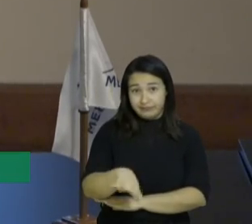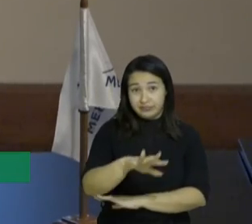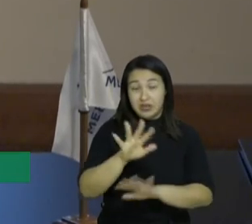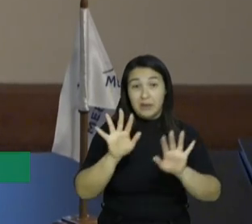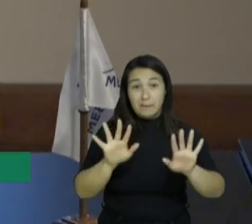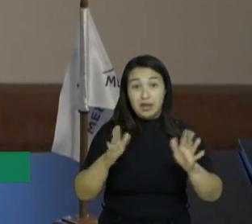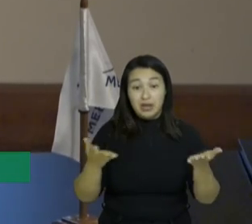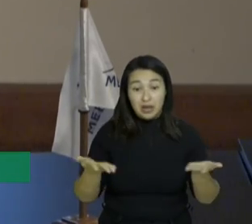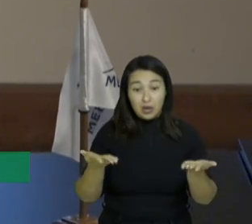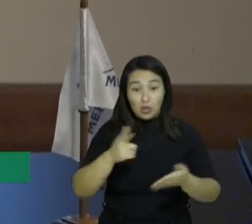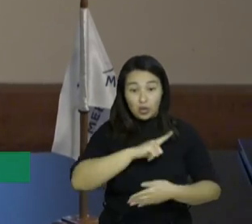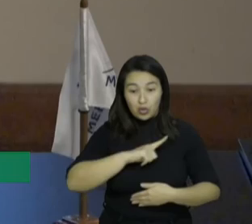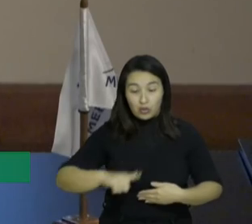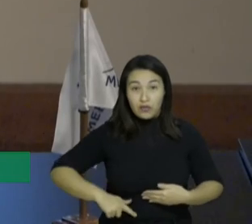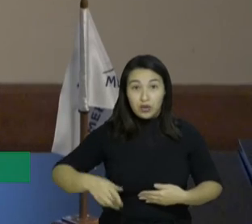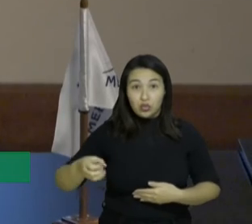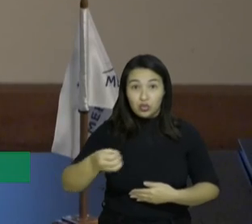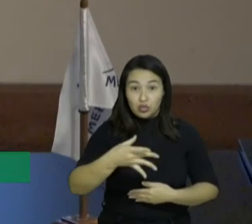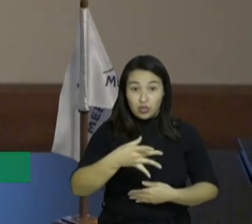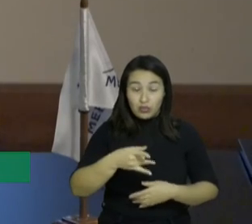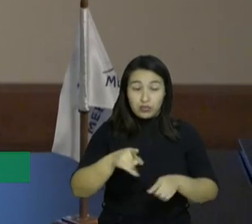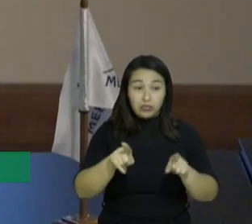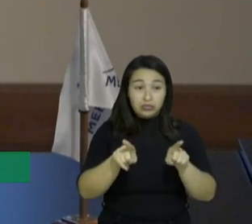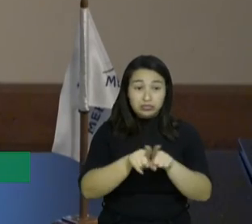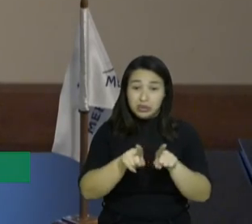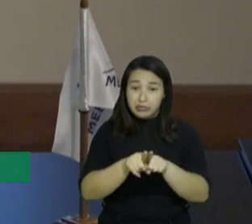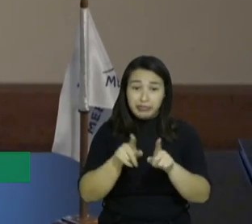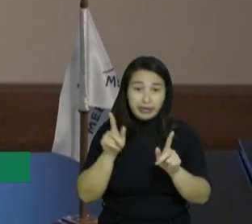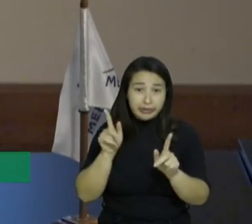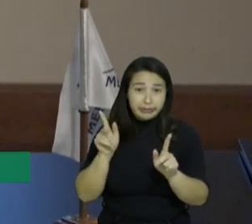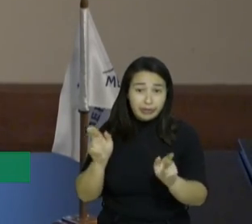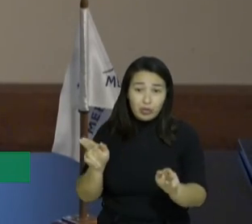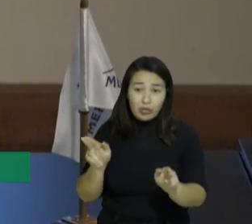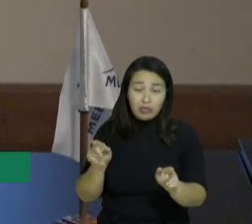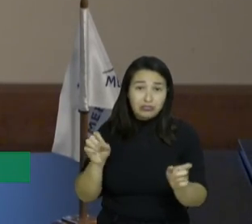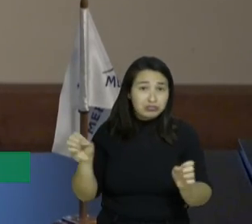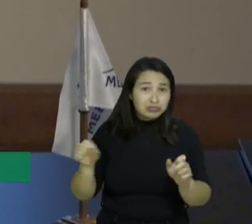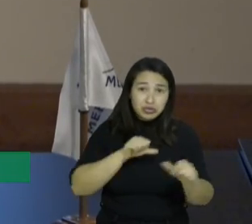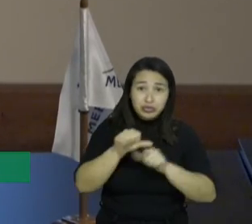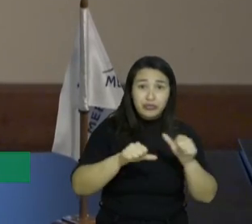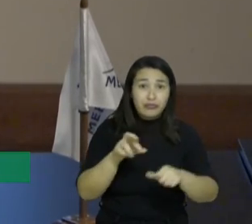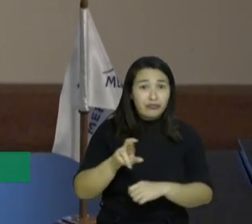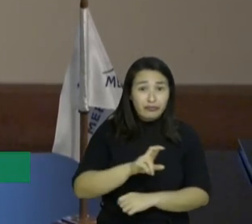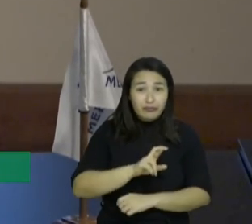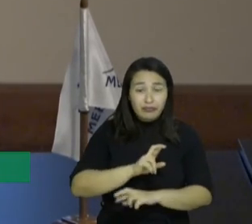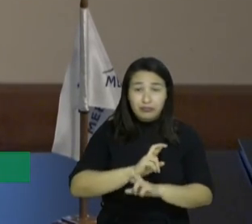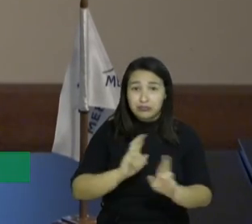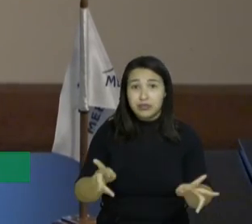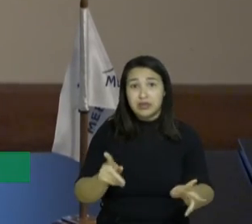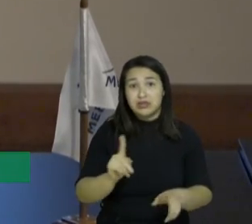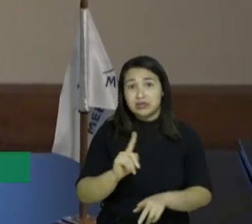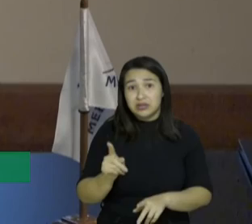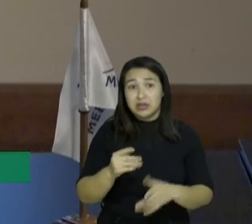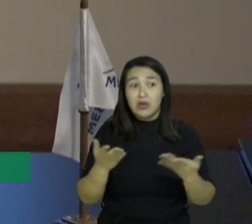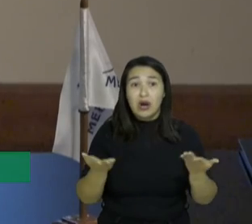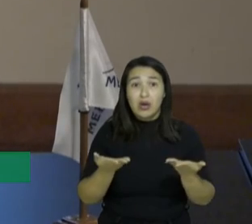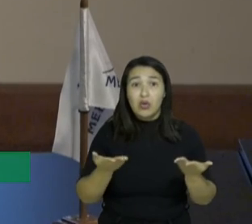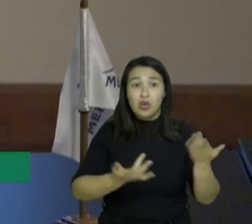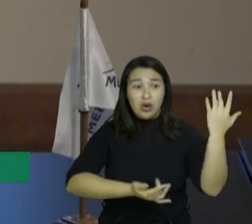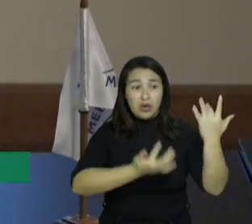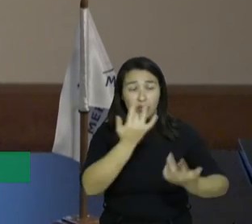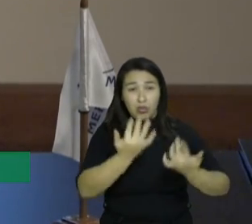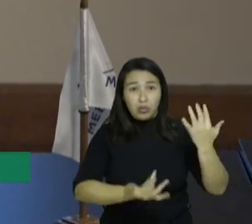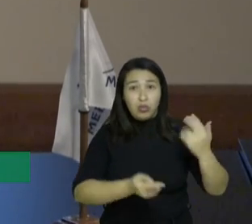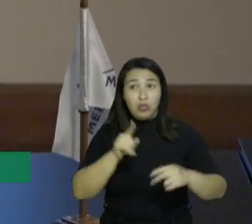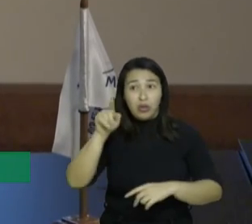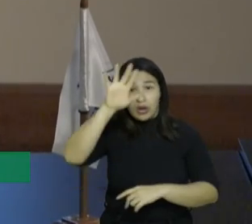o presente momento nada ou pouco fez né ao contrário né até agora eh o número de queimada na Amazônia Aumentou